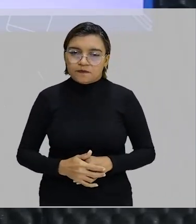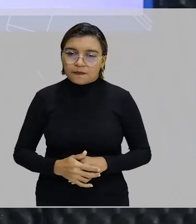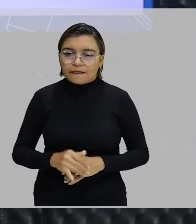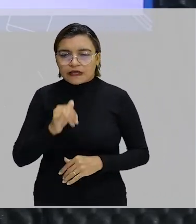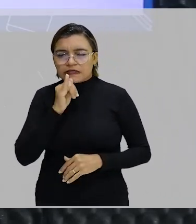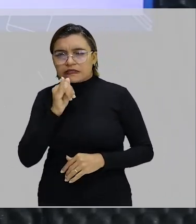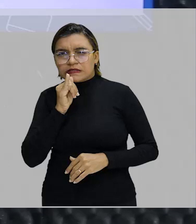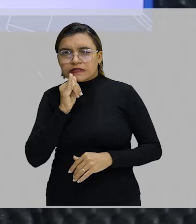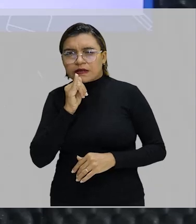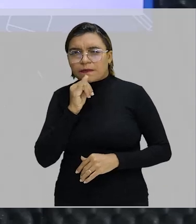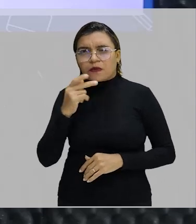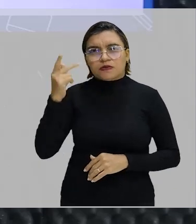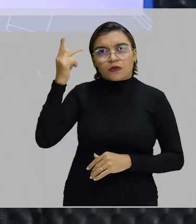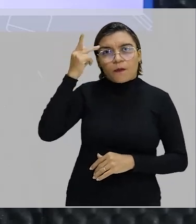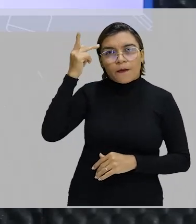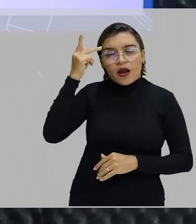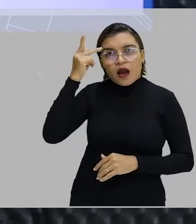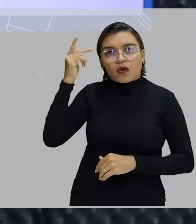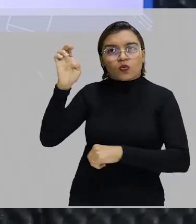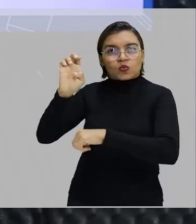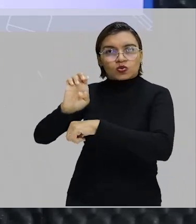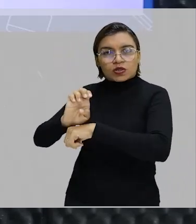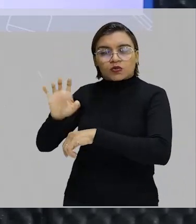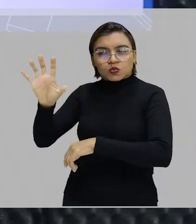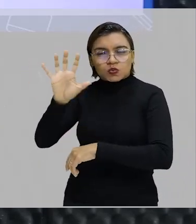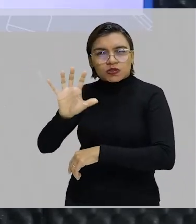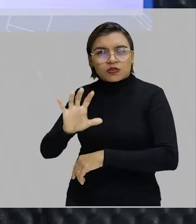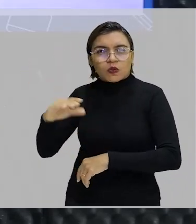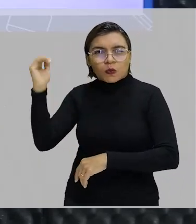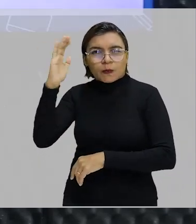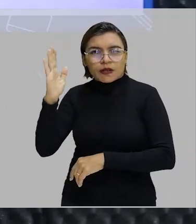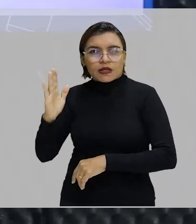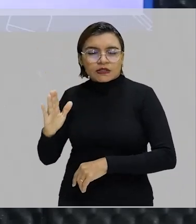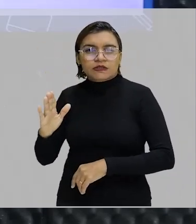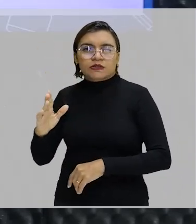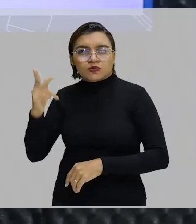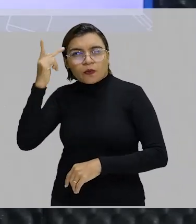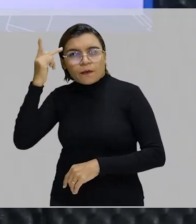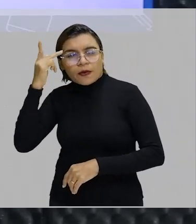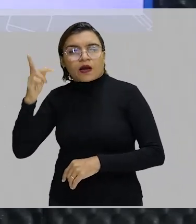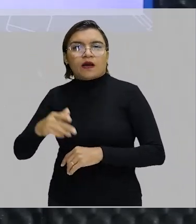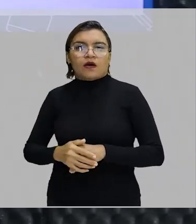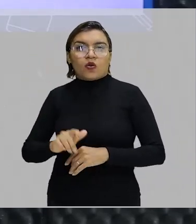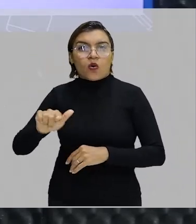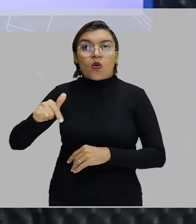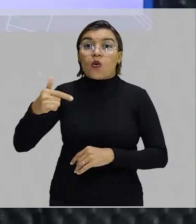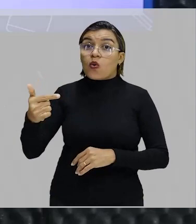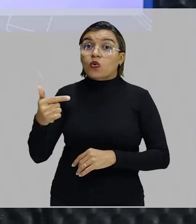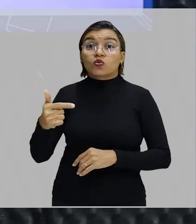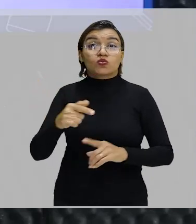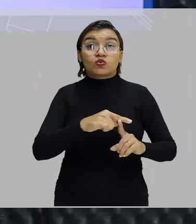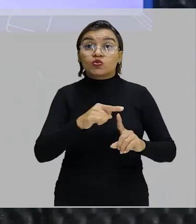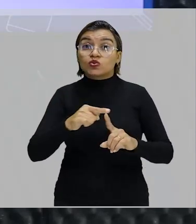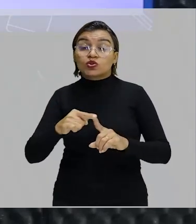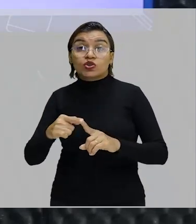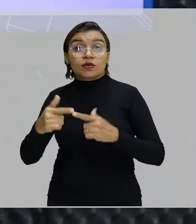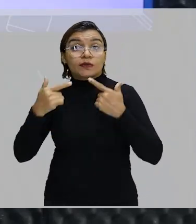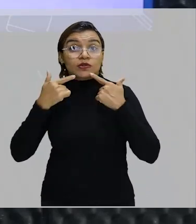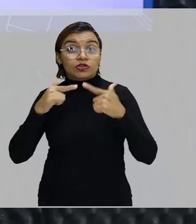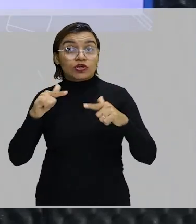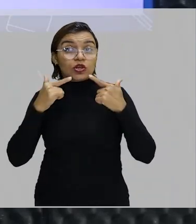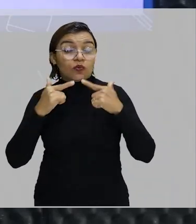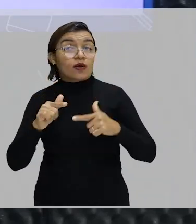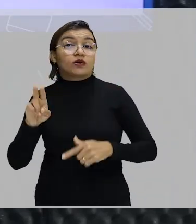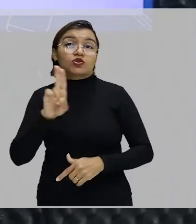lá em São Paulo. Mano, véi, tá doido, véi. Que isso, véi? Faz um negócio desse,